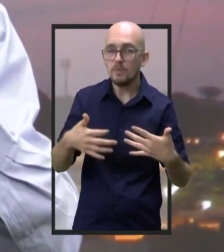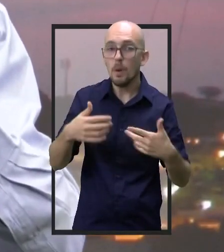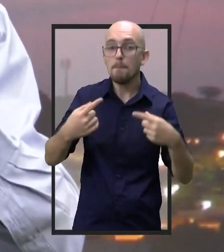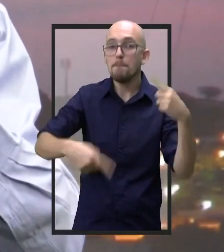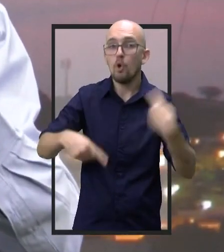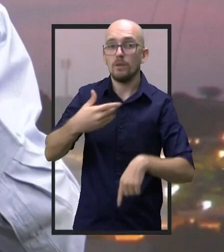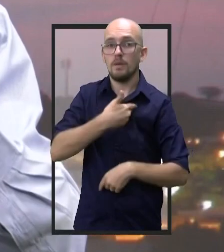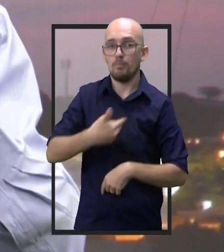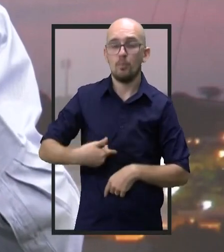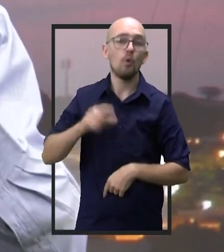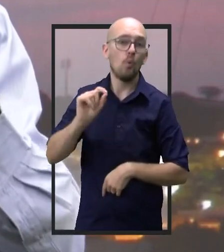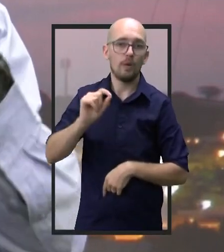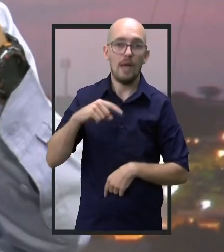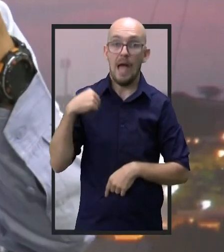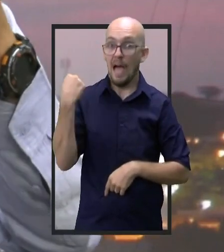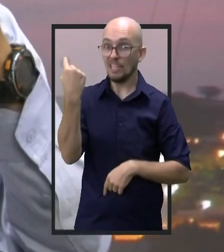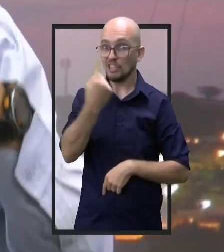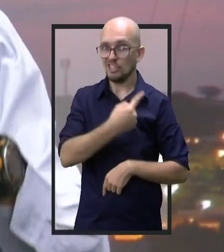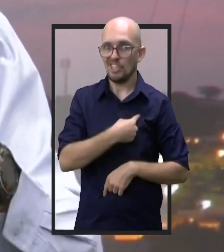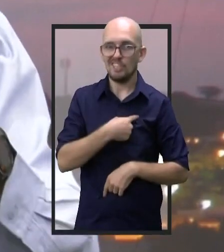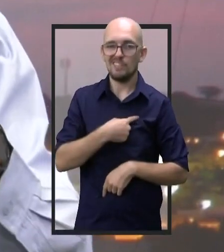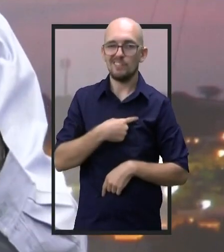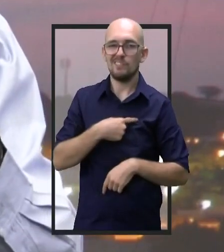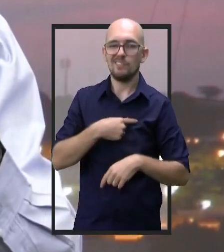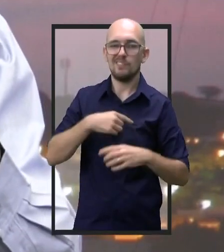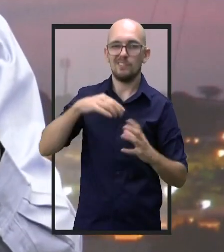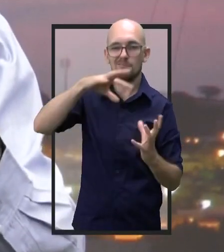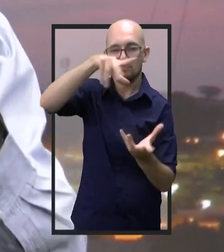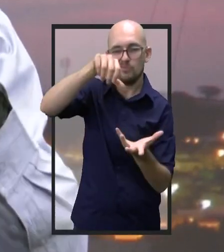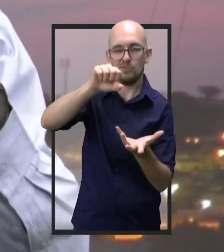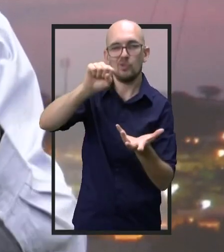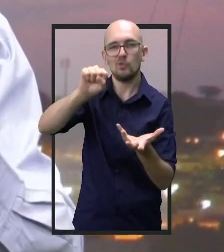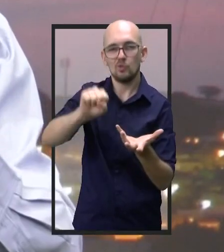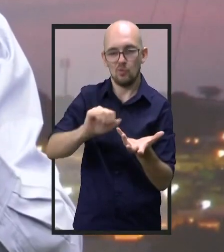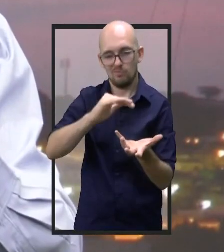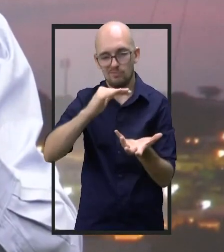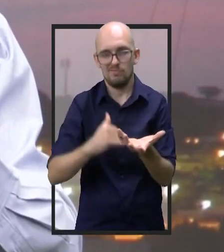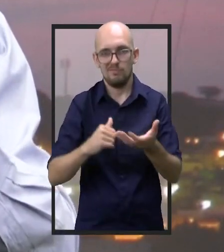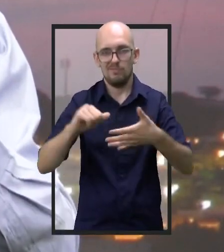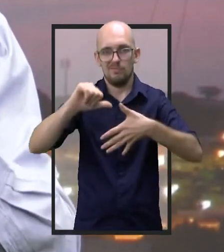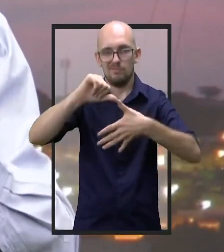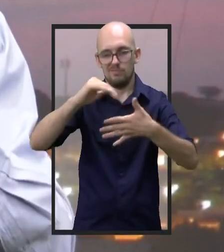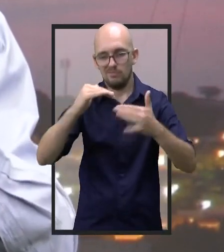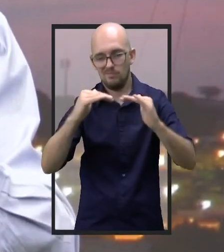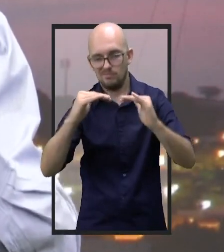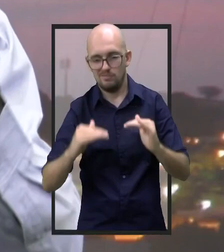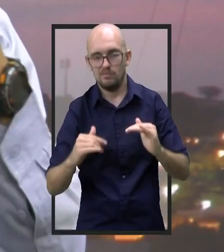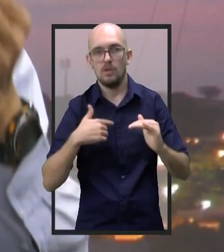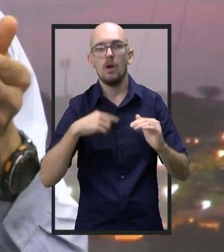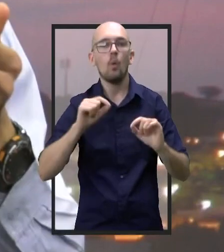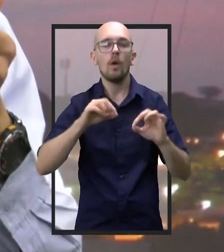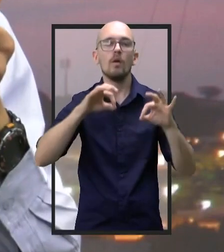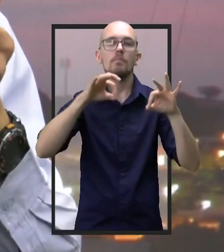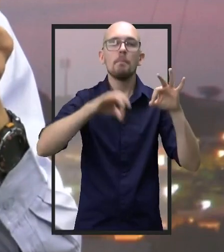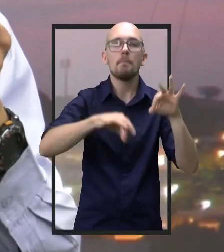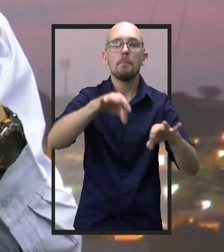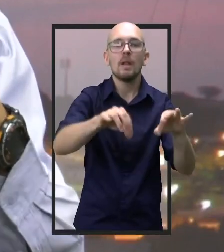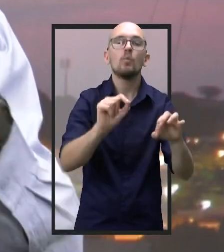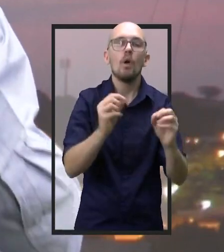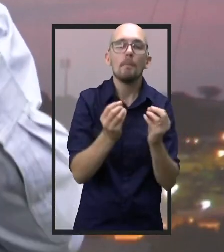todos nós plantamos, nós aqui do hemisfério sul, de uma maneira geral, nós brasileiros, plantamos na primavera e colhemos no